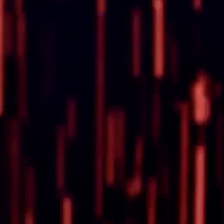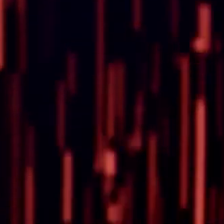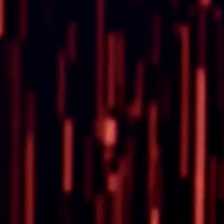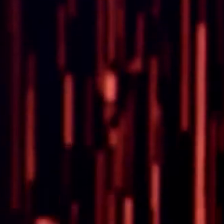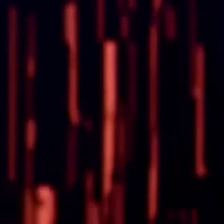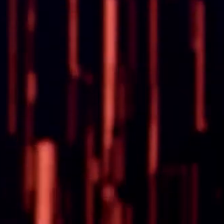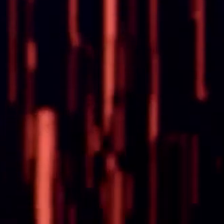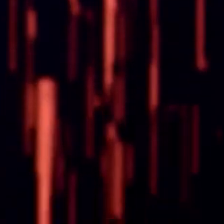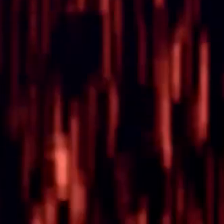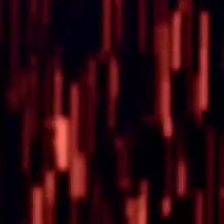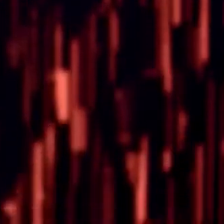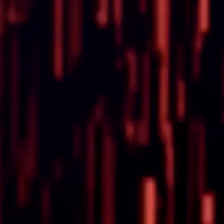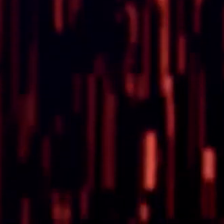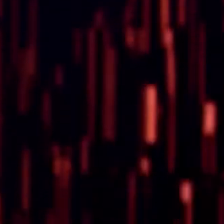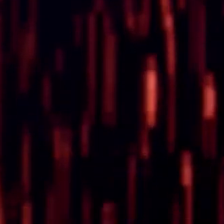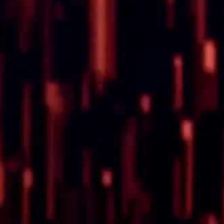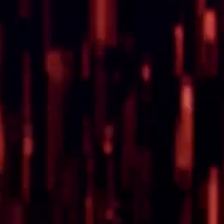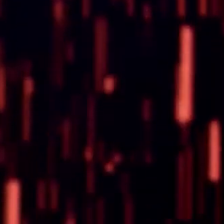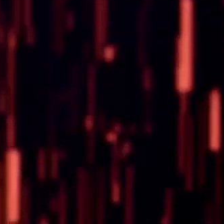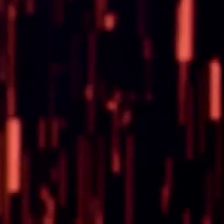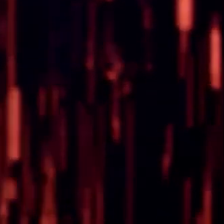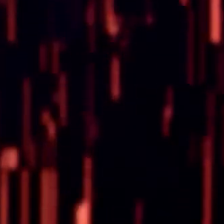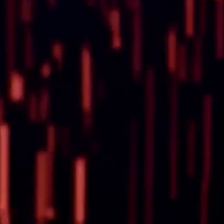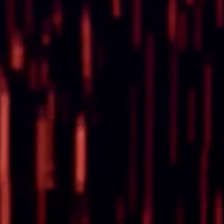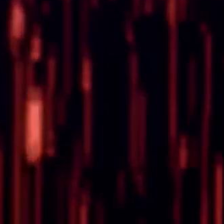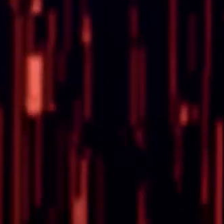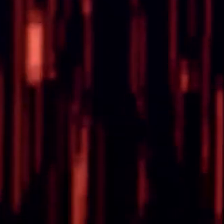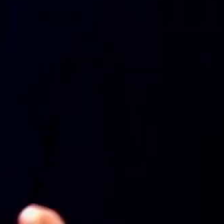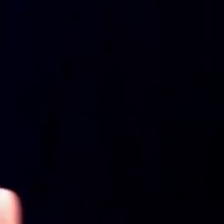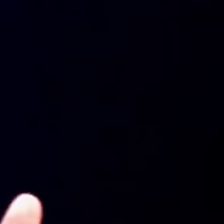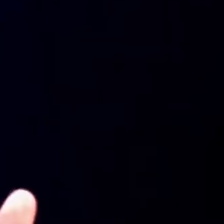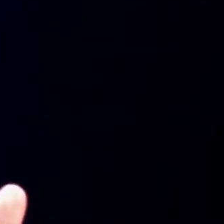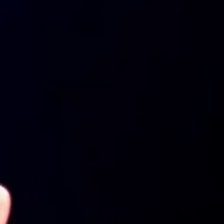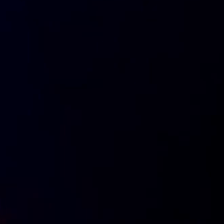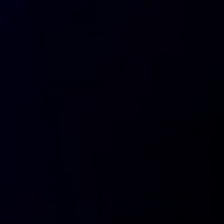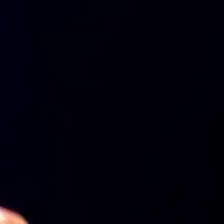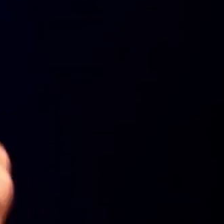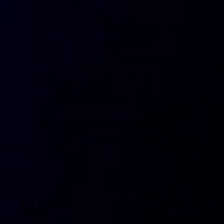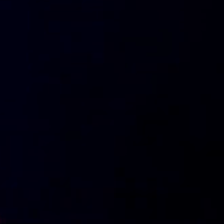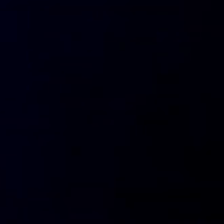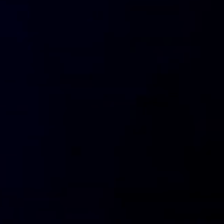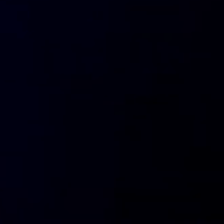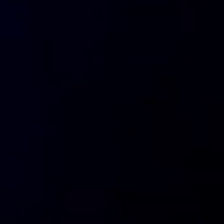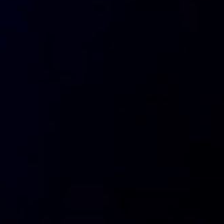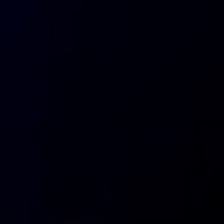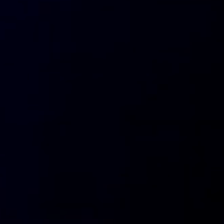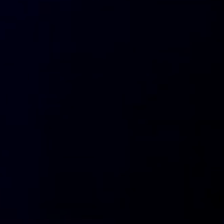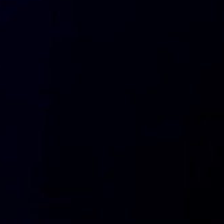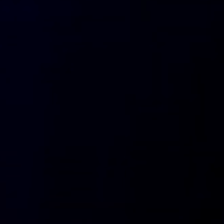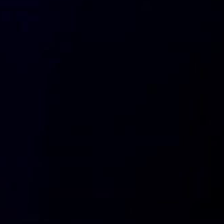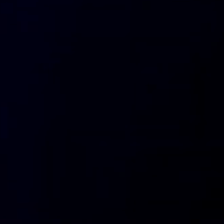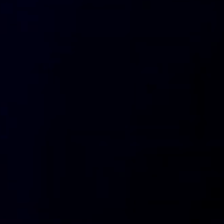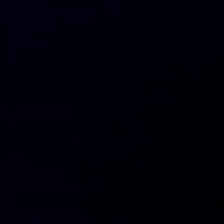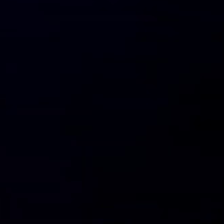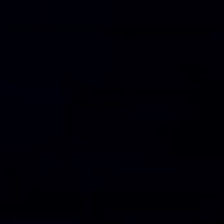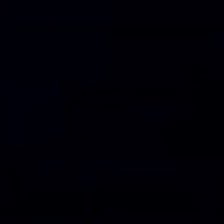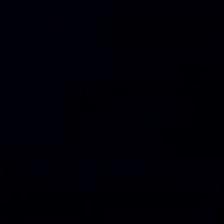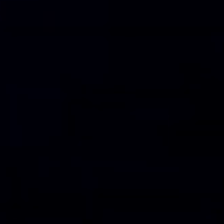Acompanhe aqui as nossas mensagens e aproveite e clique para se inscrever. Deus abençoe você grandemente, em nome de Jesus.